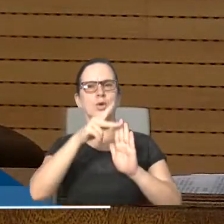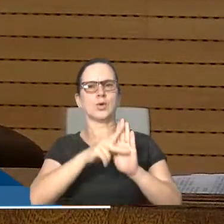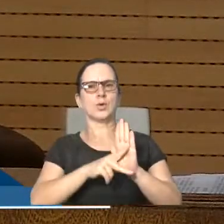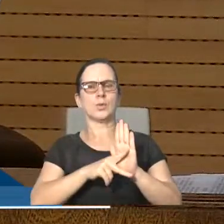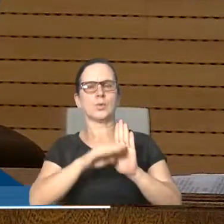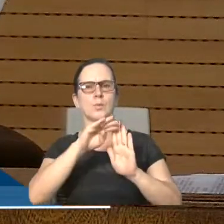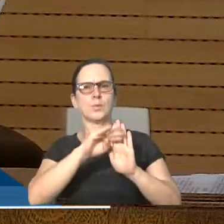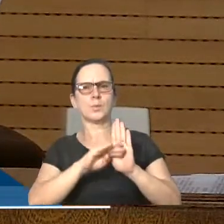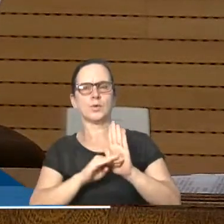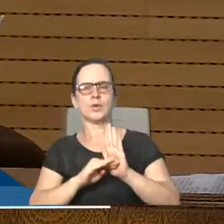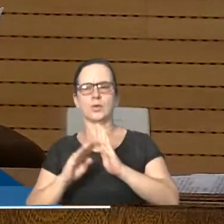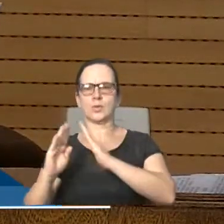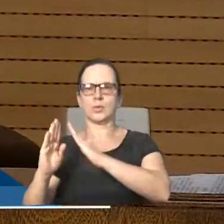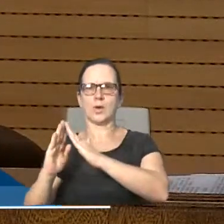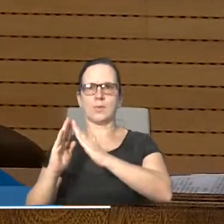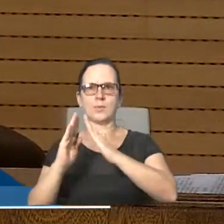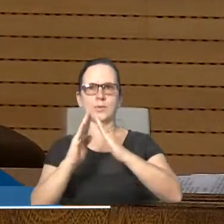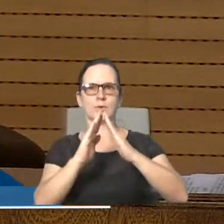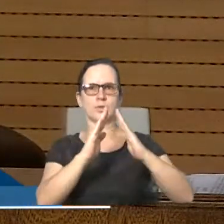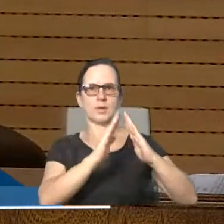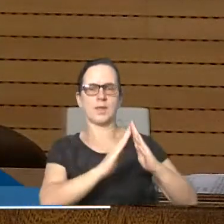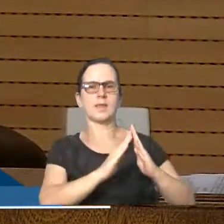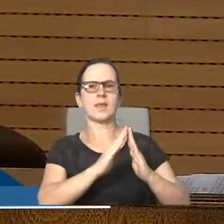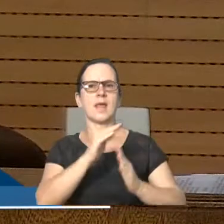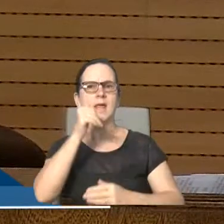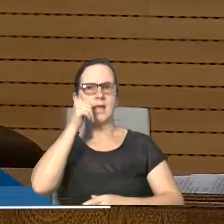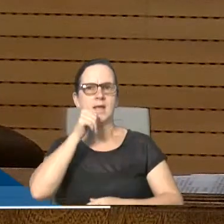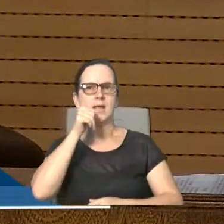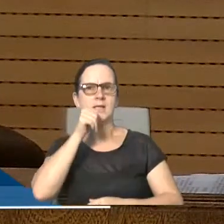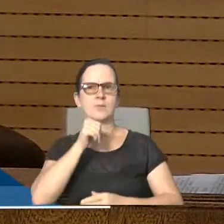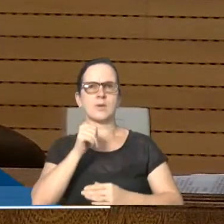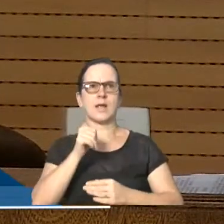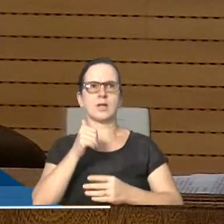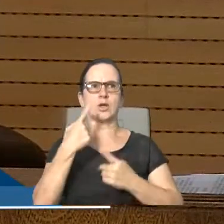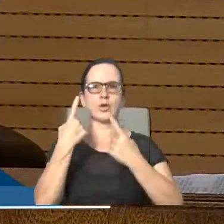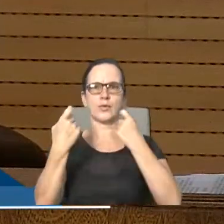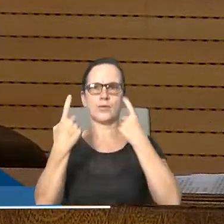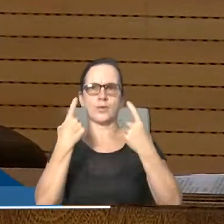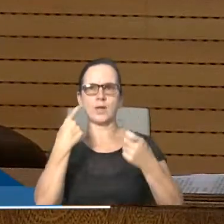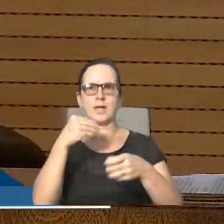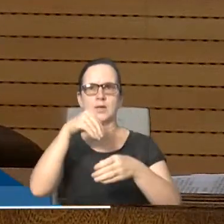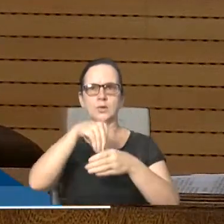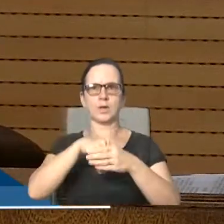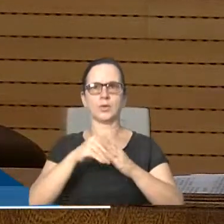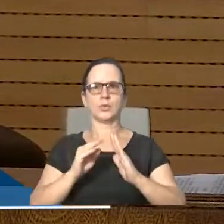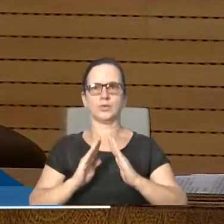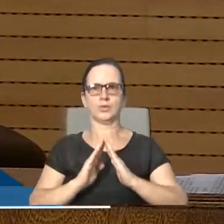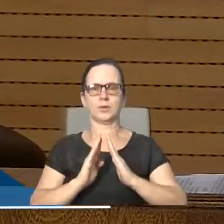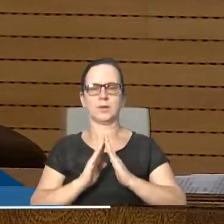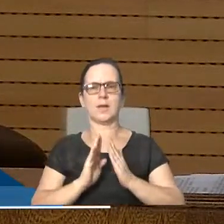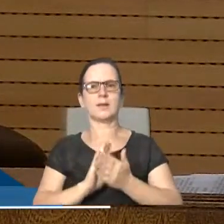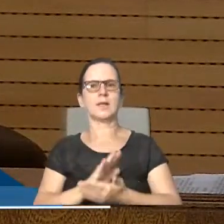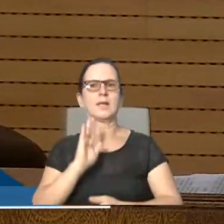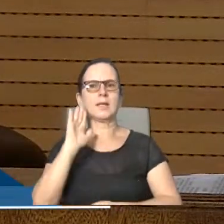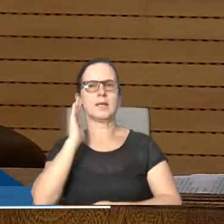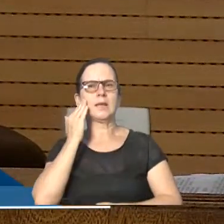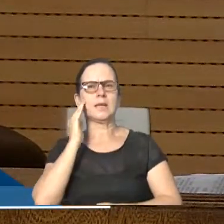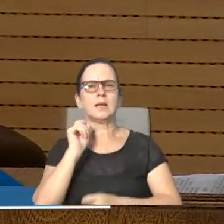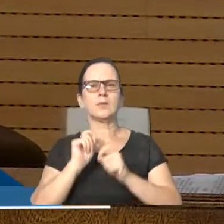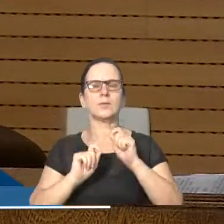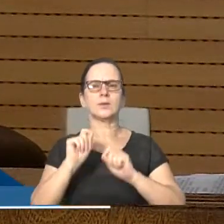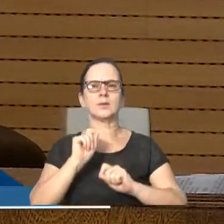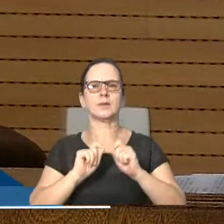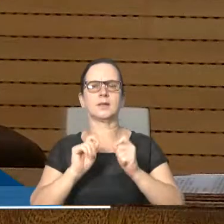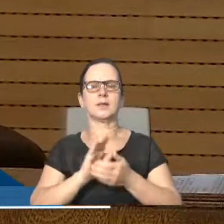habitacionais a mulheres vítimas de violência doméstica. Consideramos louvável a iniciativa do Legislativo, porém entendemos que